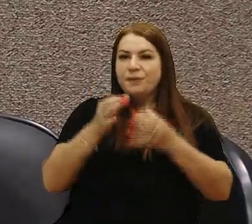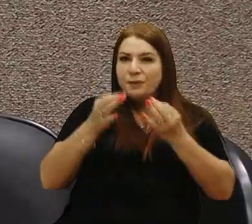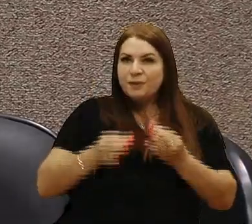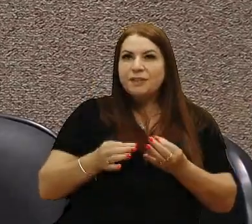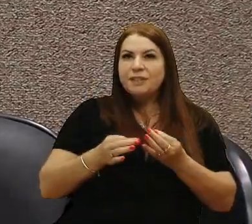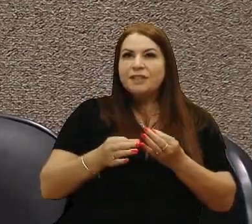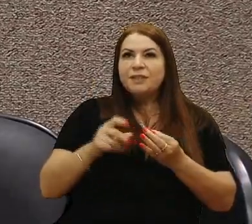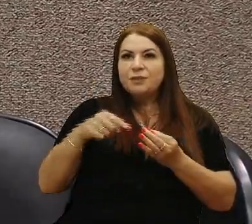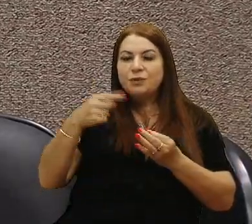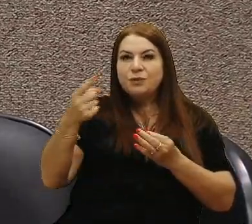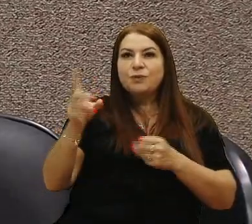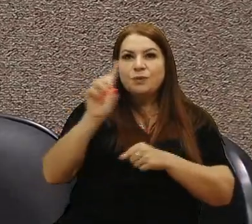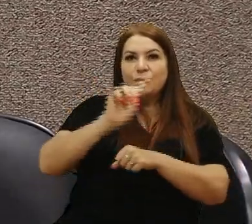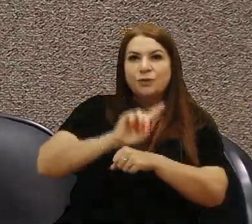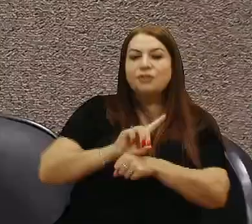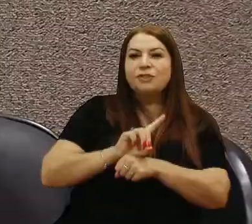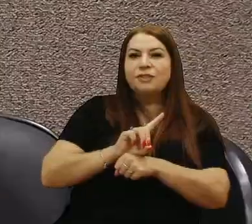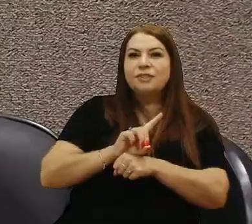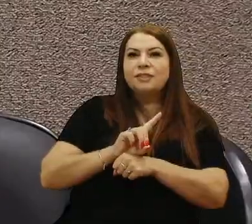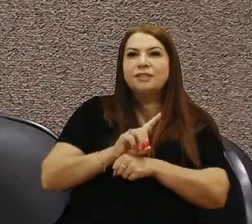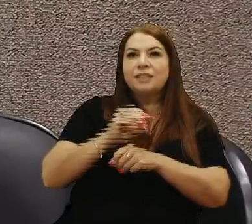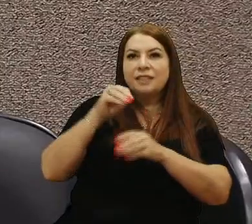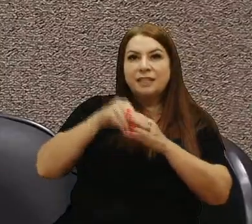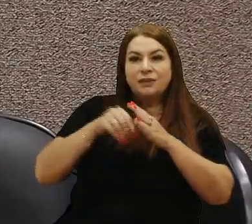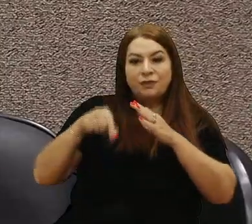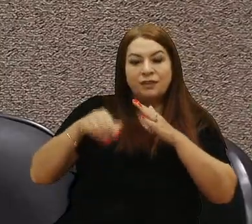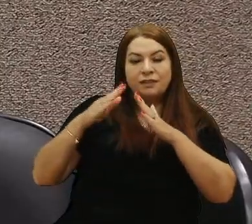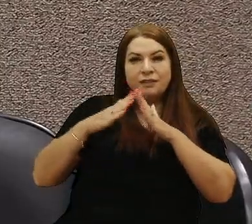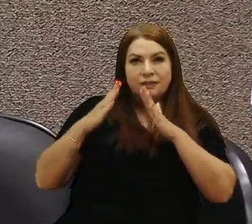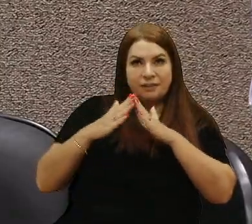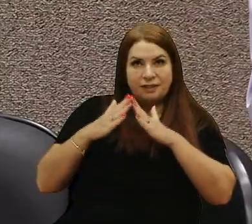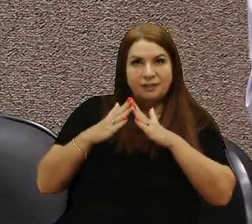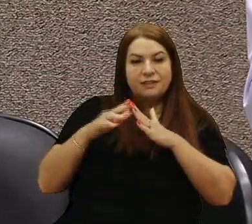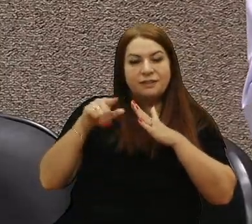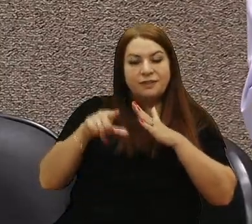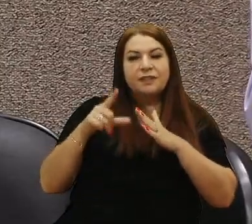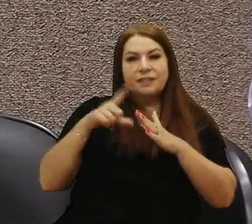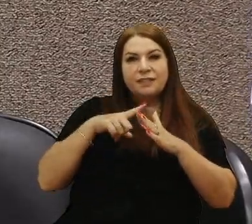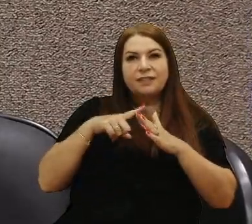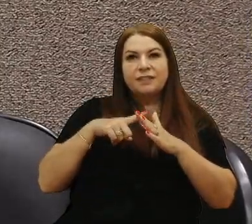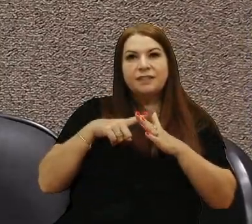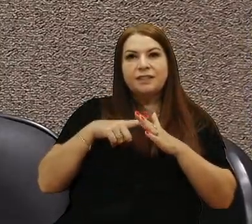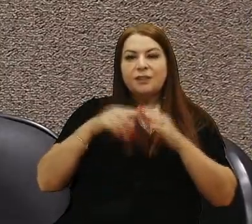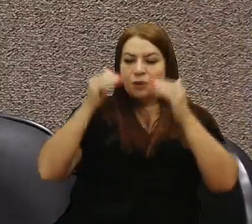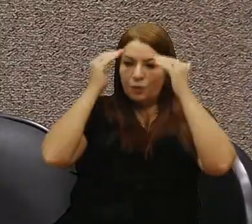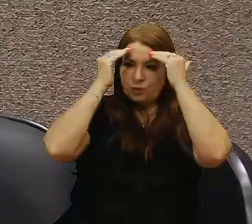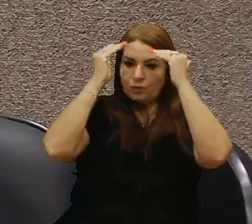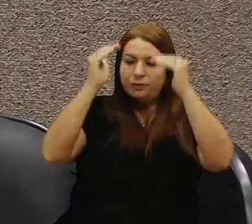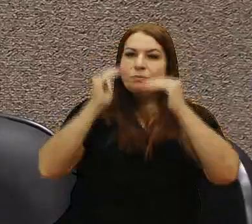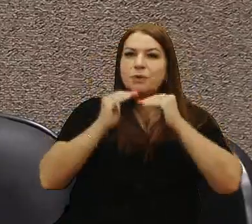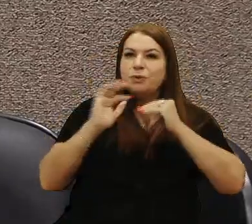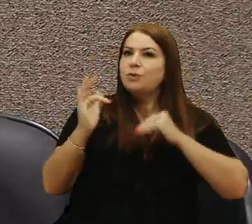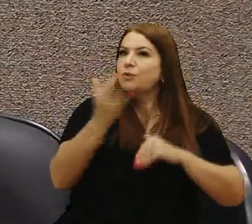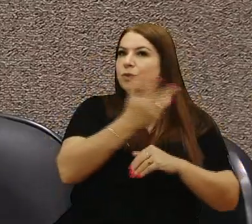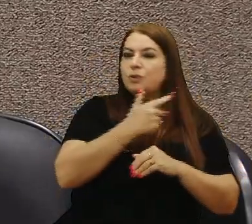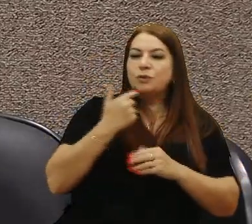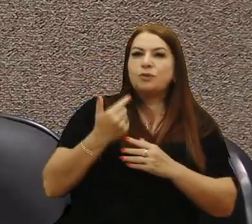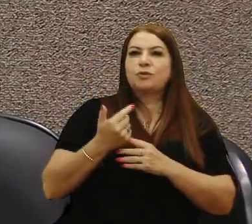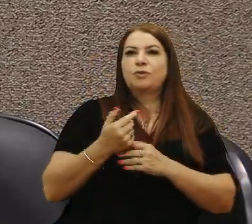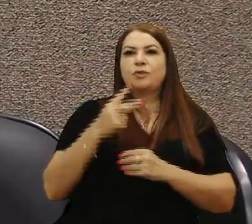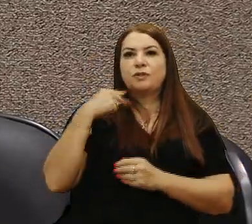certeza, nos próximos dias, dentro dessa casa, o senhor terá o respeito de todos